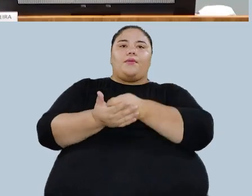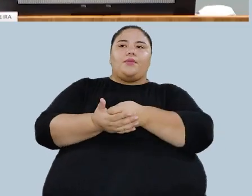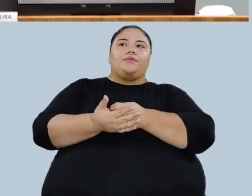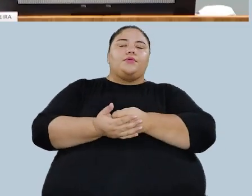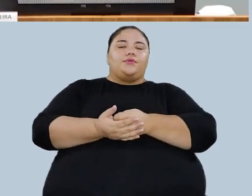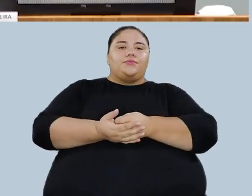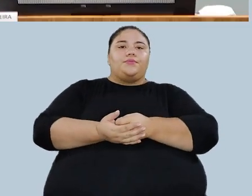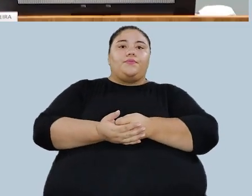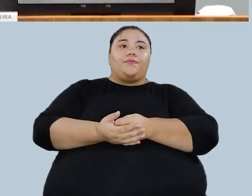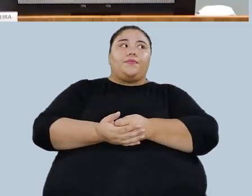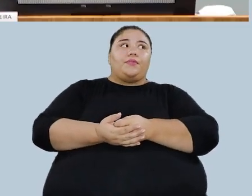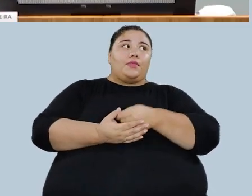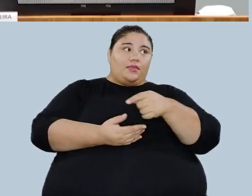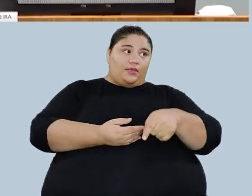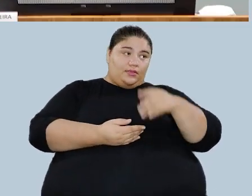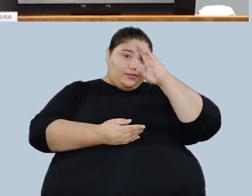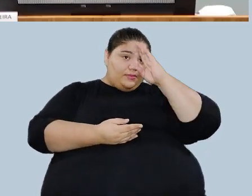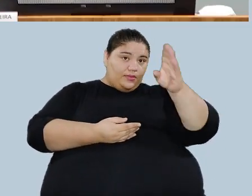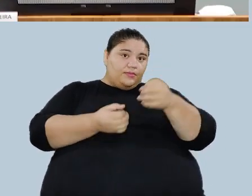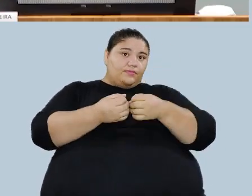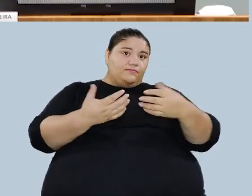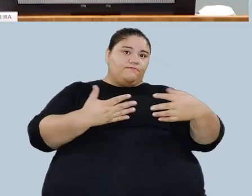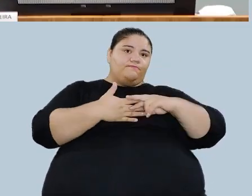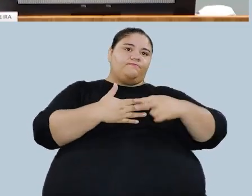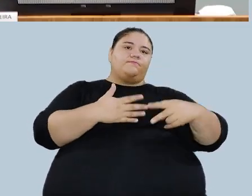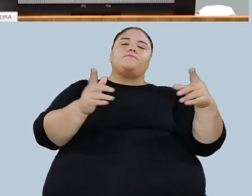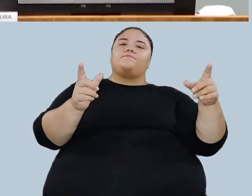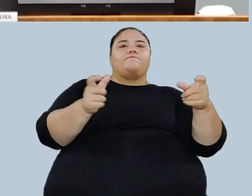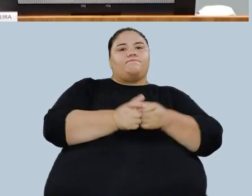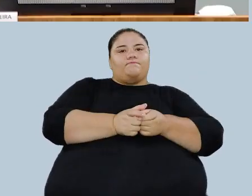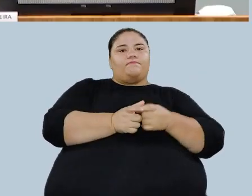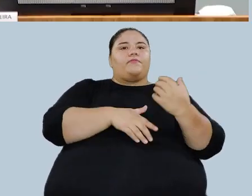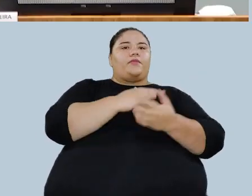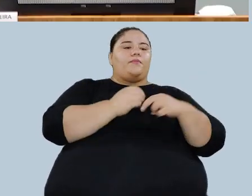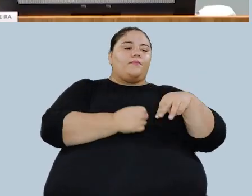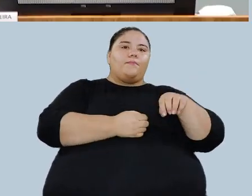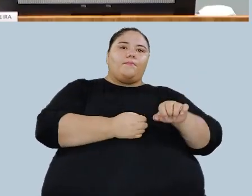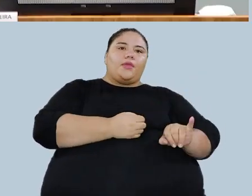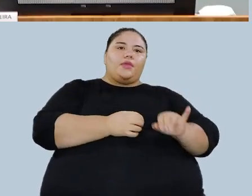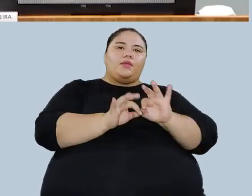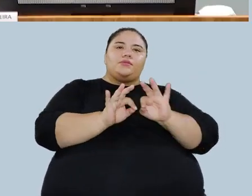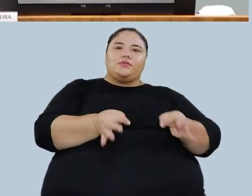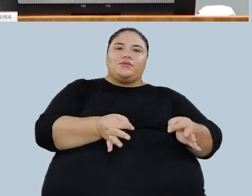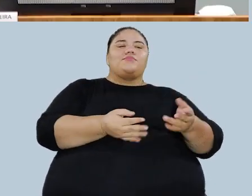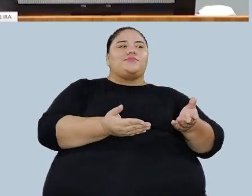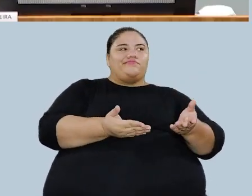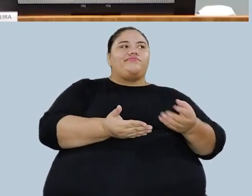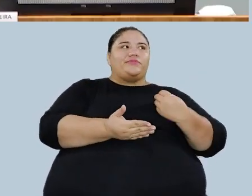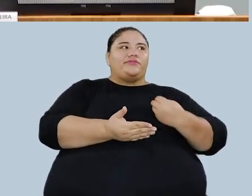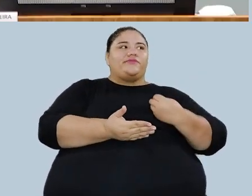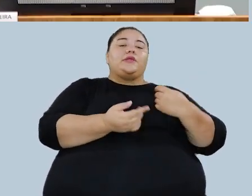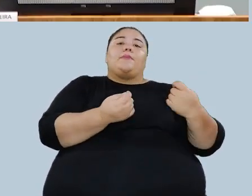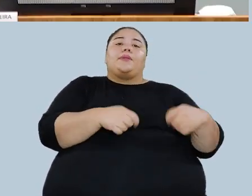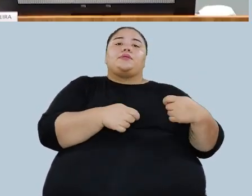ia assim, impactar principalmente os pequenos negócios. Exatamente, os MEIs, as simples, né, que vivem,